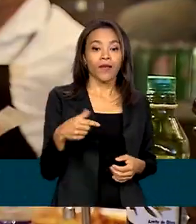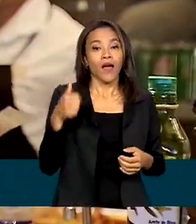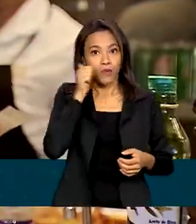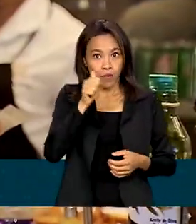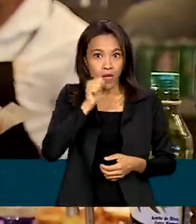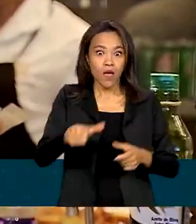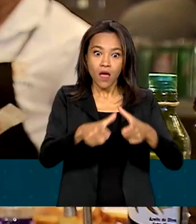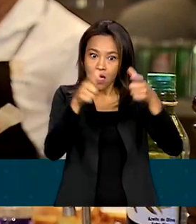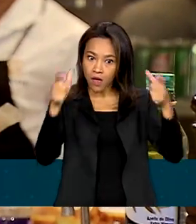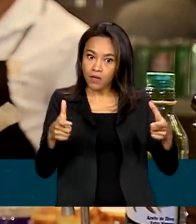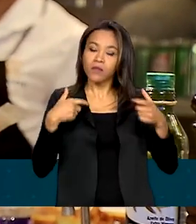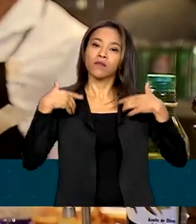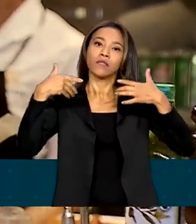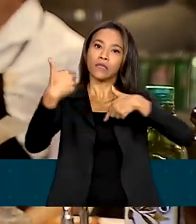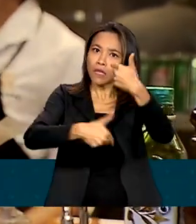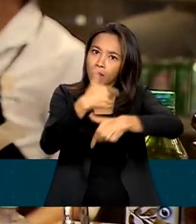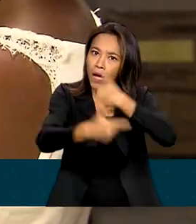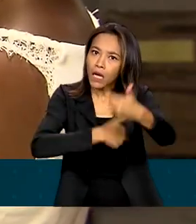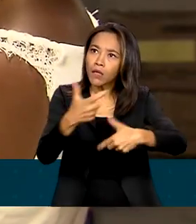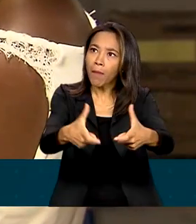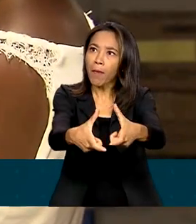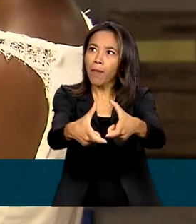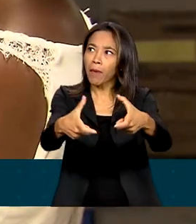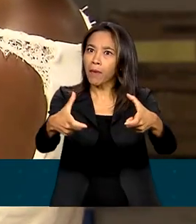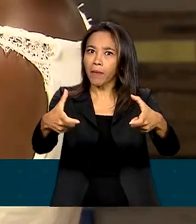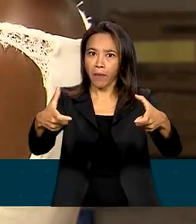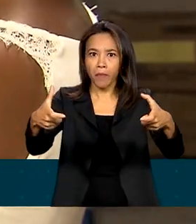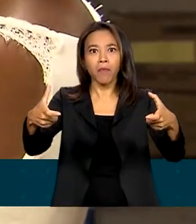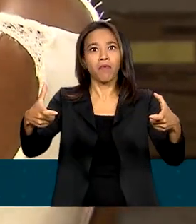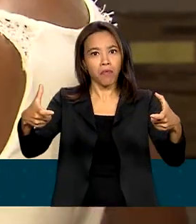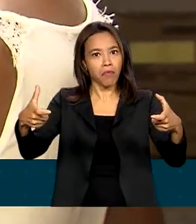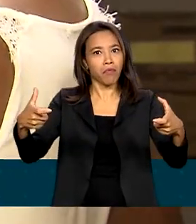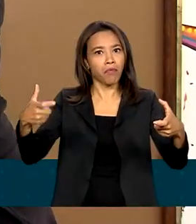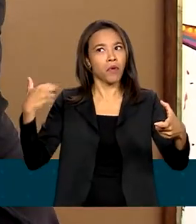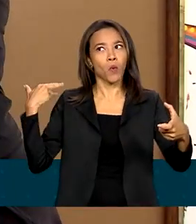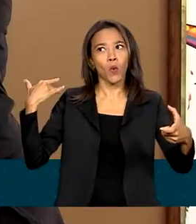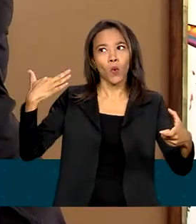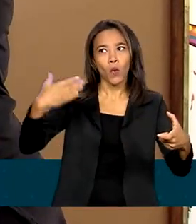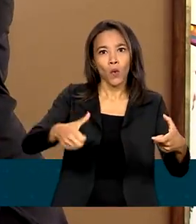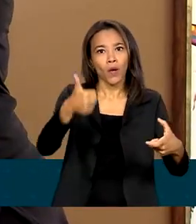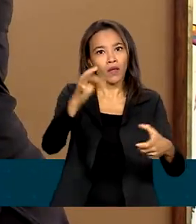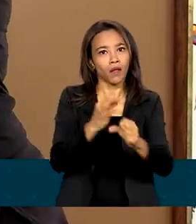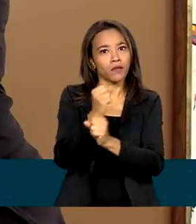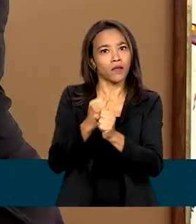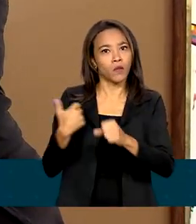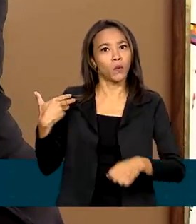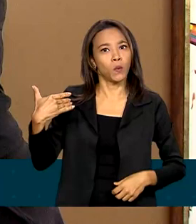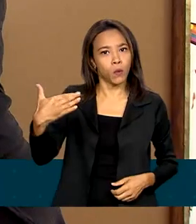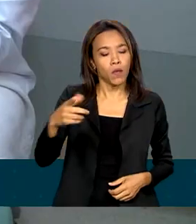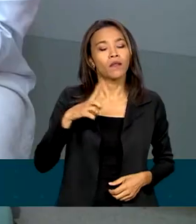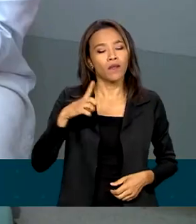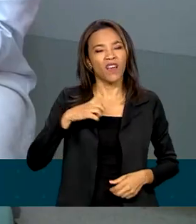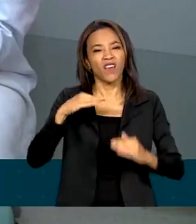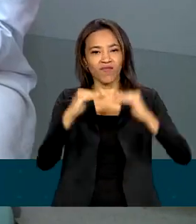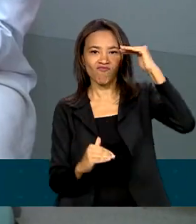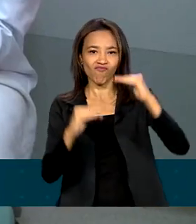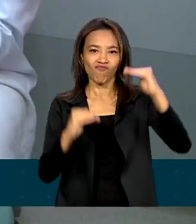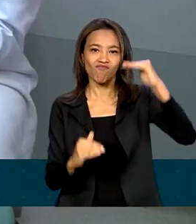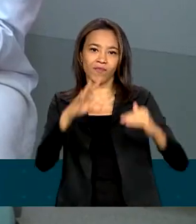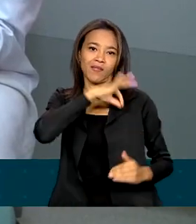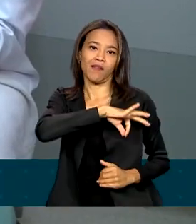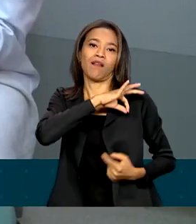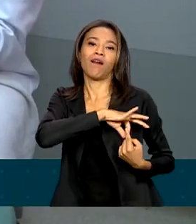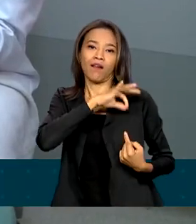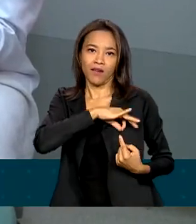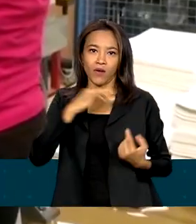no mercado de trabalho ter crescido continuadamente na última década, ainda há diferenças salariais em